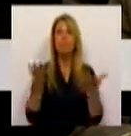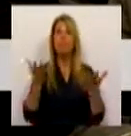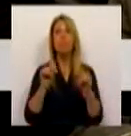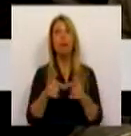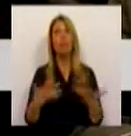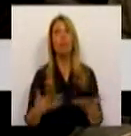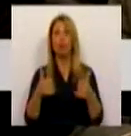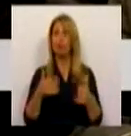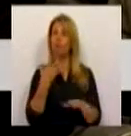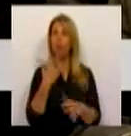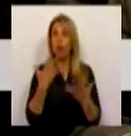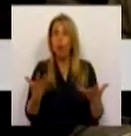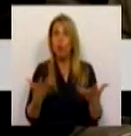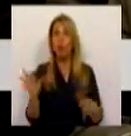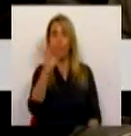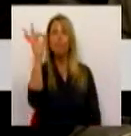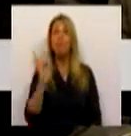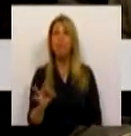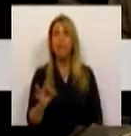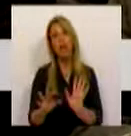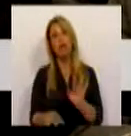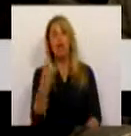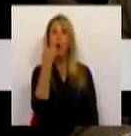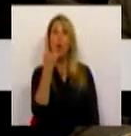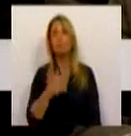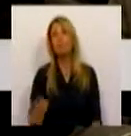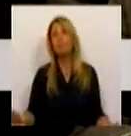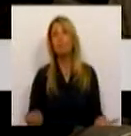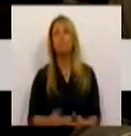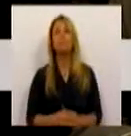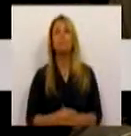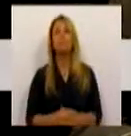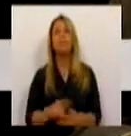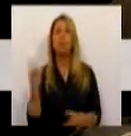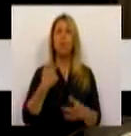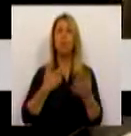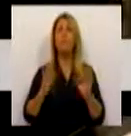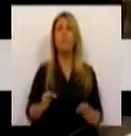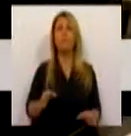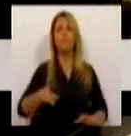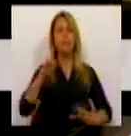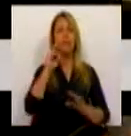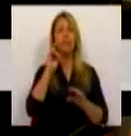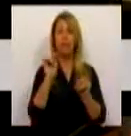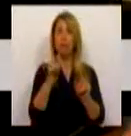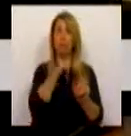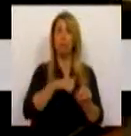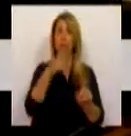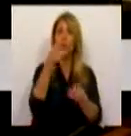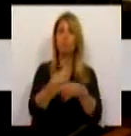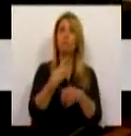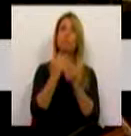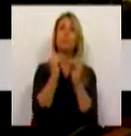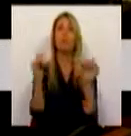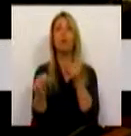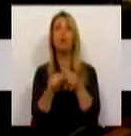rácio de transformação é praticamente uma unidade. O que nós temos que garantir, e aí deixe-me dizer que mesmo ao nível da política